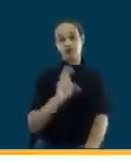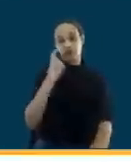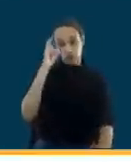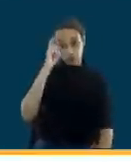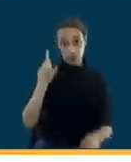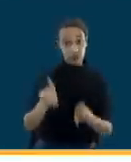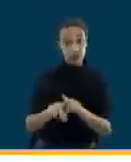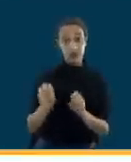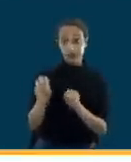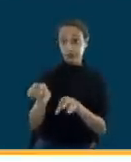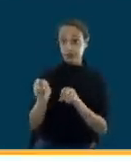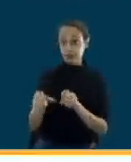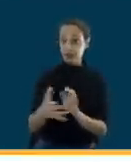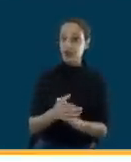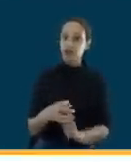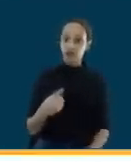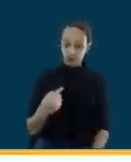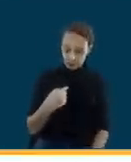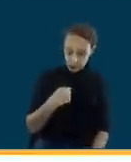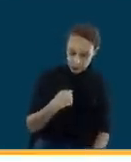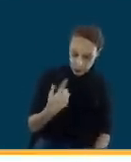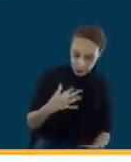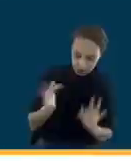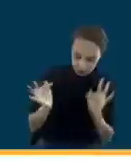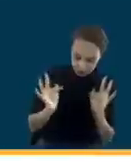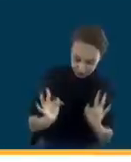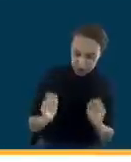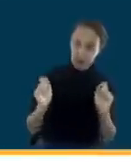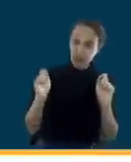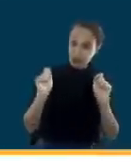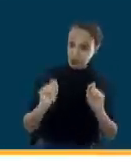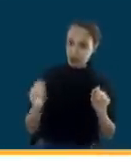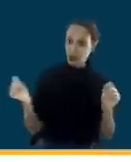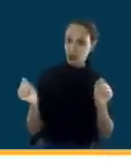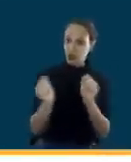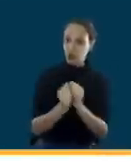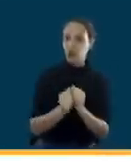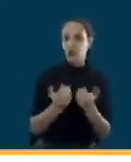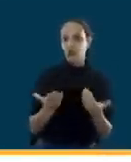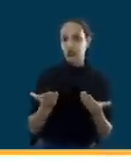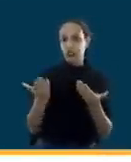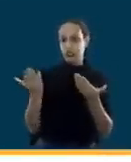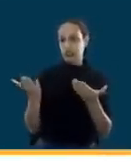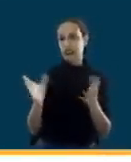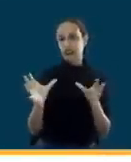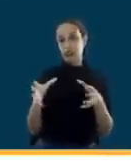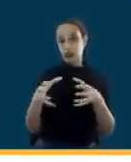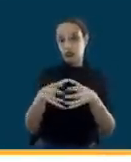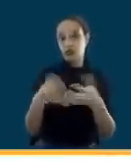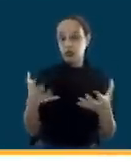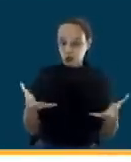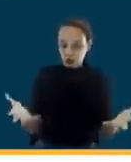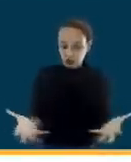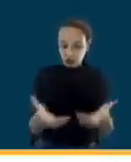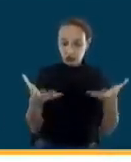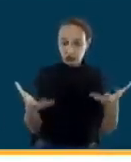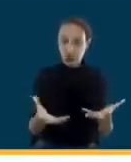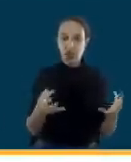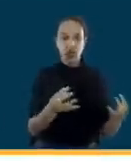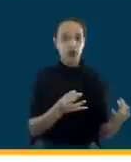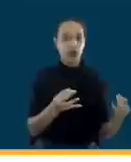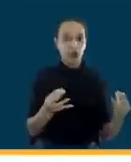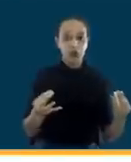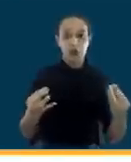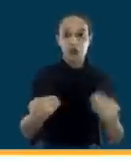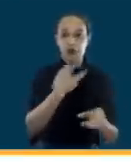nos honra poder estar à frente desse movimento, né? Um movimento que foi incentivado por todos os